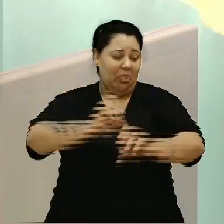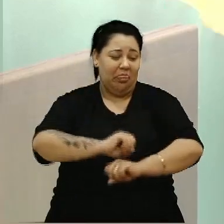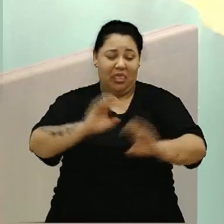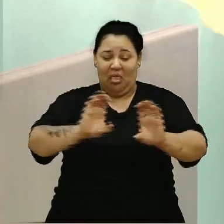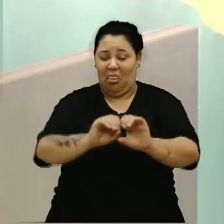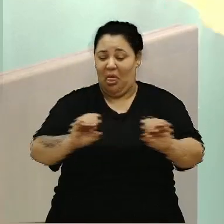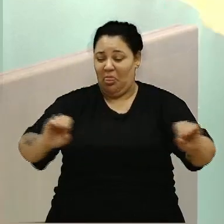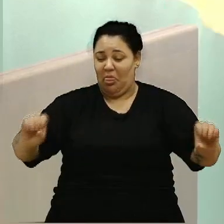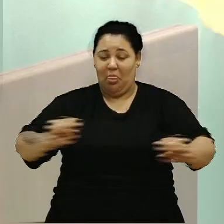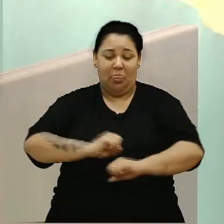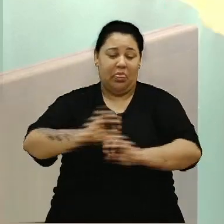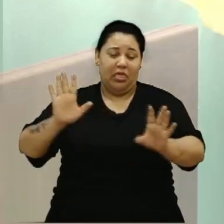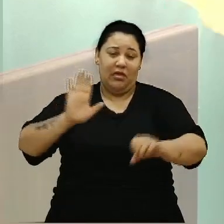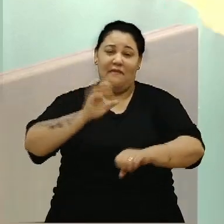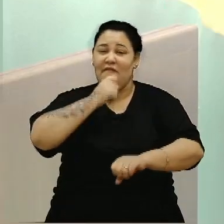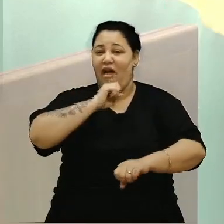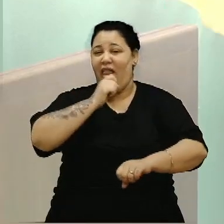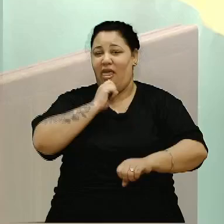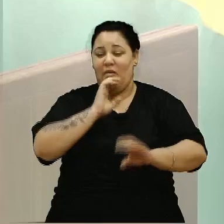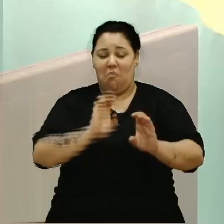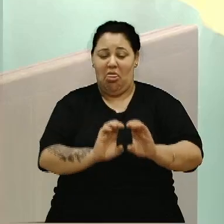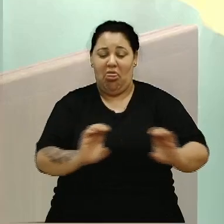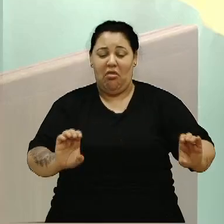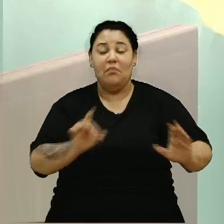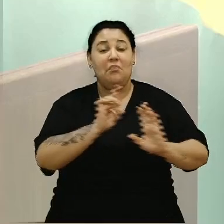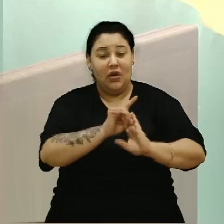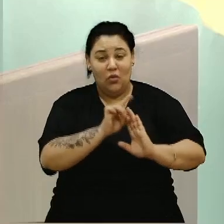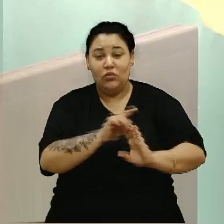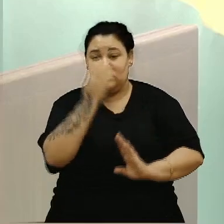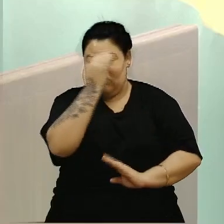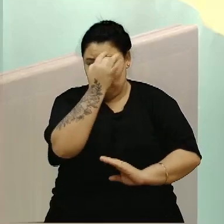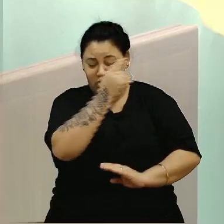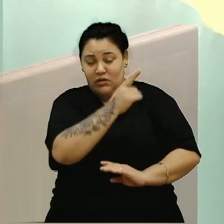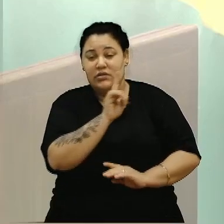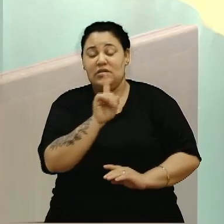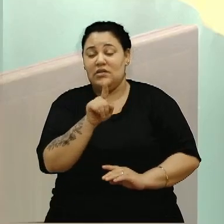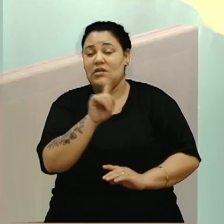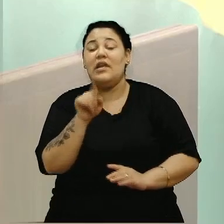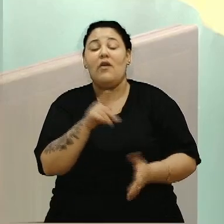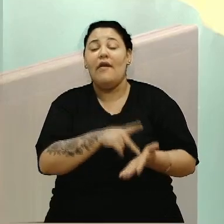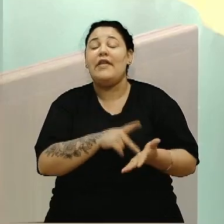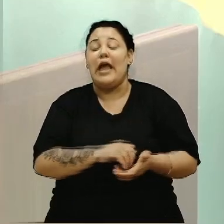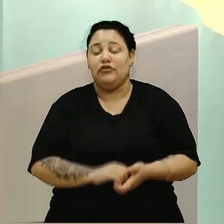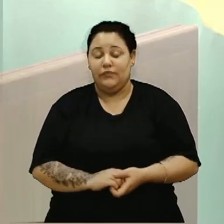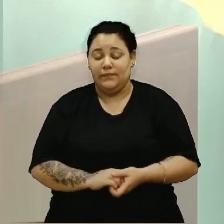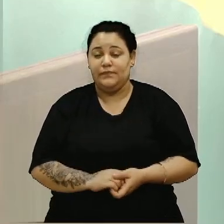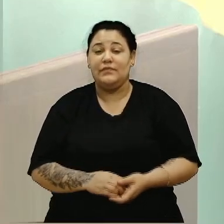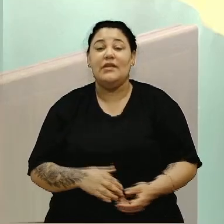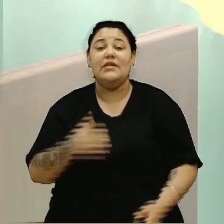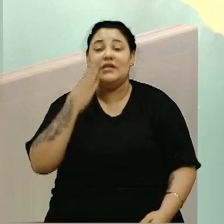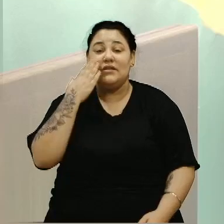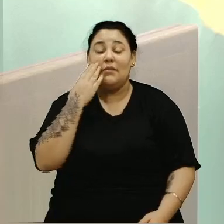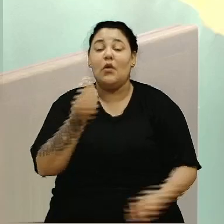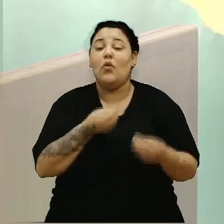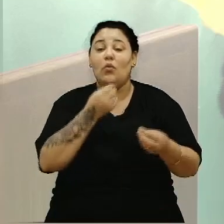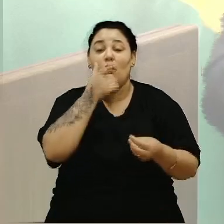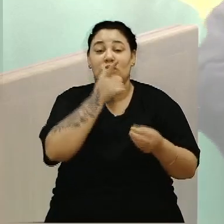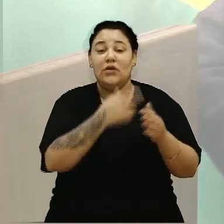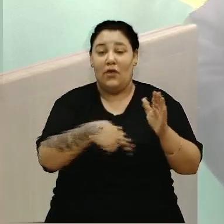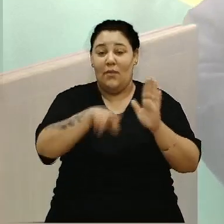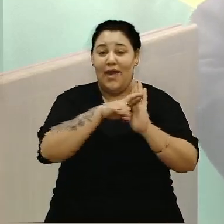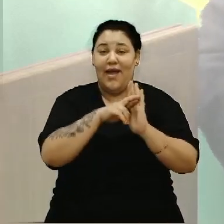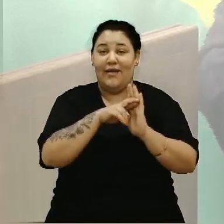com mais de 50 anos. Perguntem para ele se for uma inverdade. Sabe como é que ele foi recuperado?